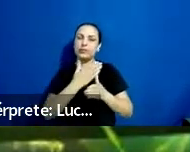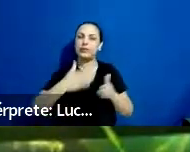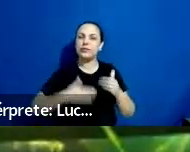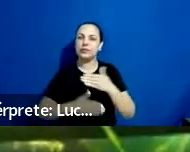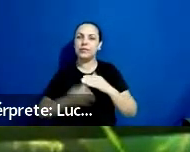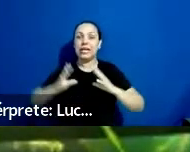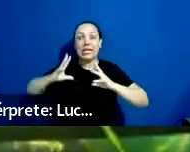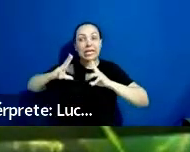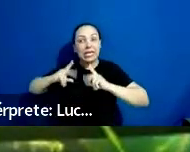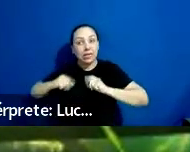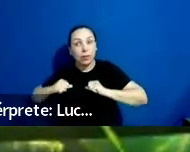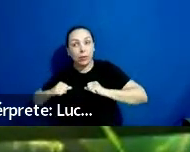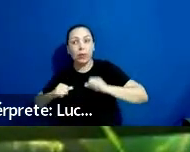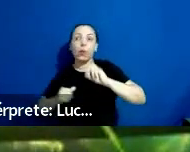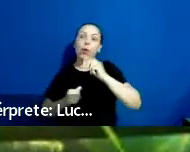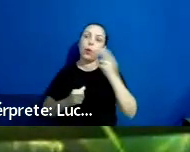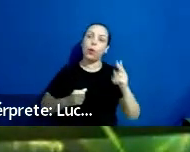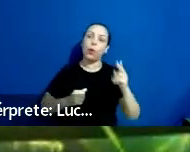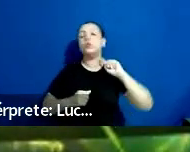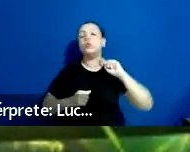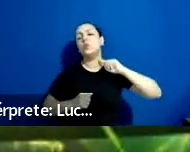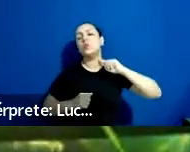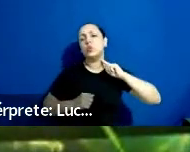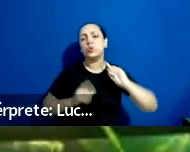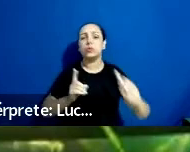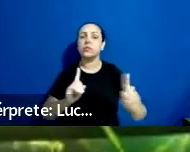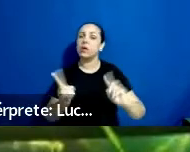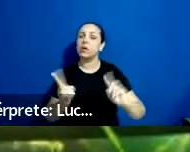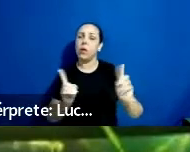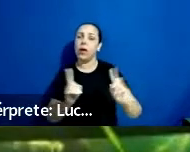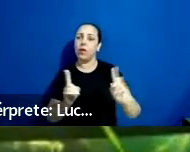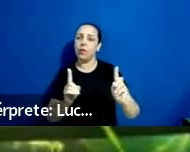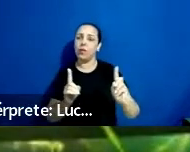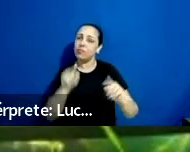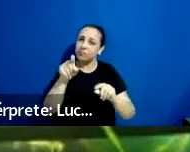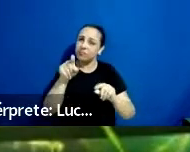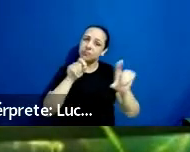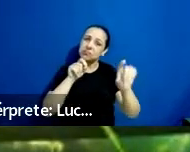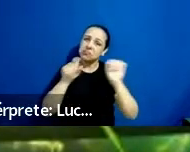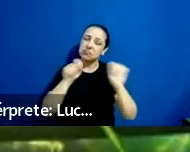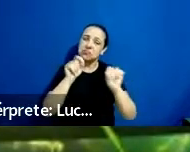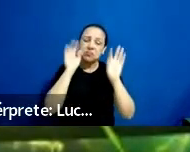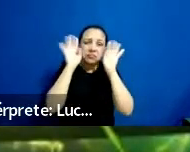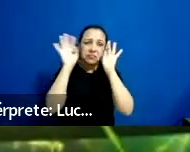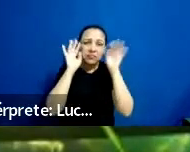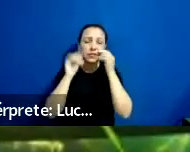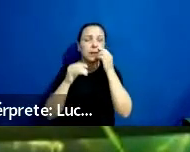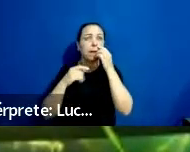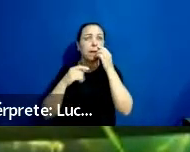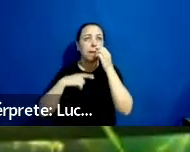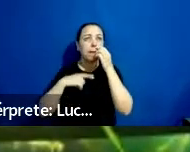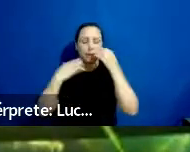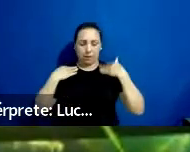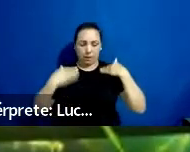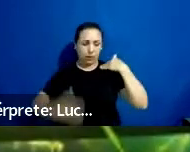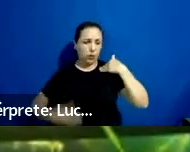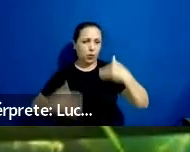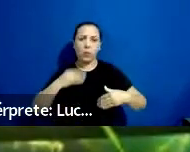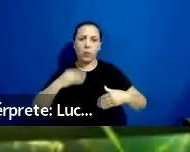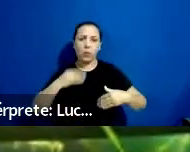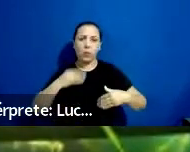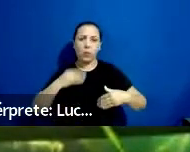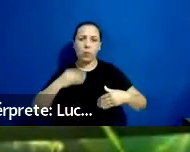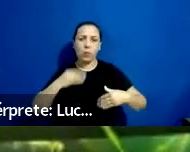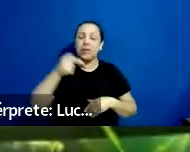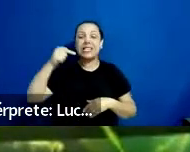água até mesmo entre as cartilagens, entre os ossos, a gente tem água em todos os nossos órgãos, né? E como será que